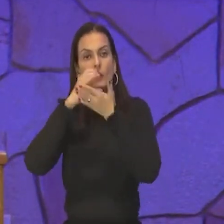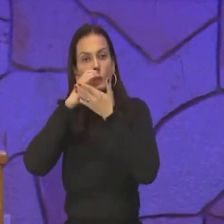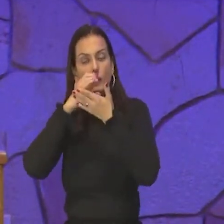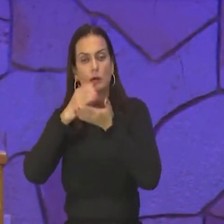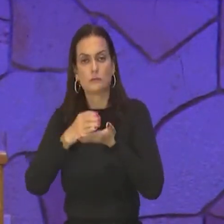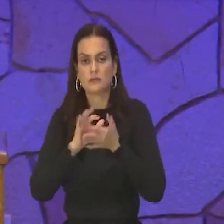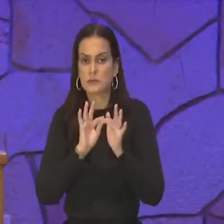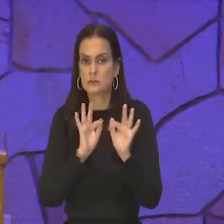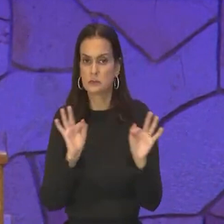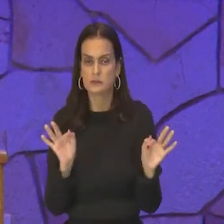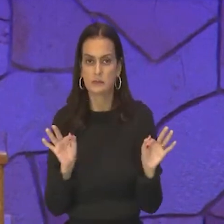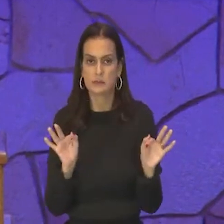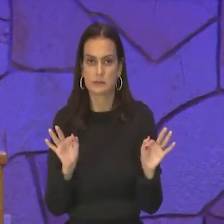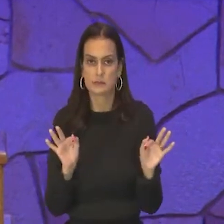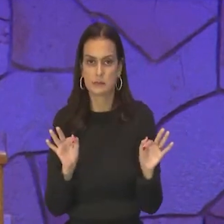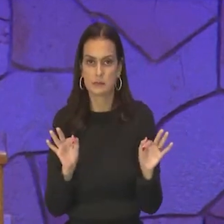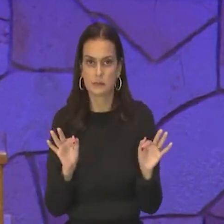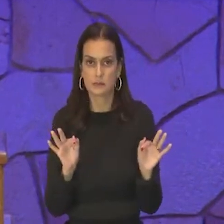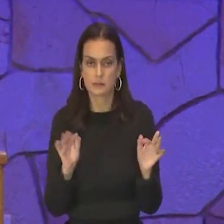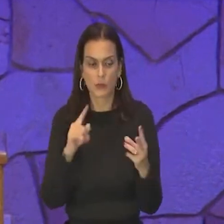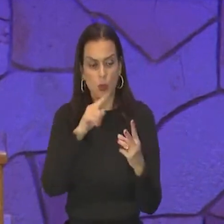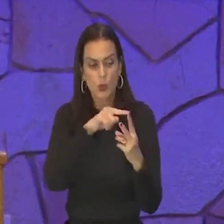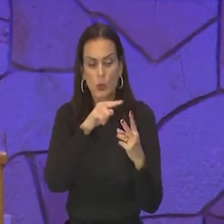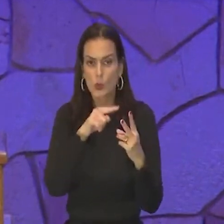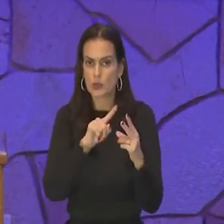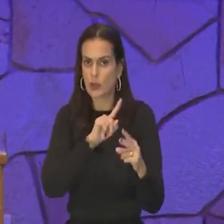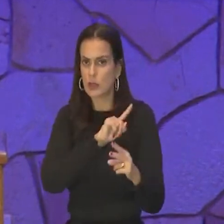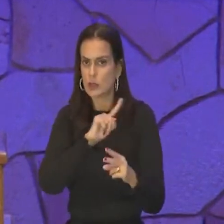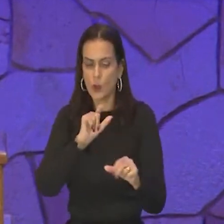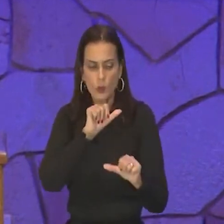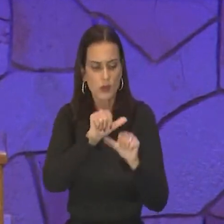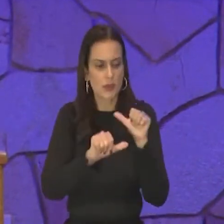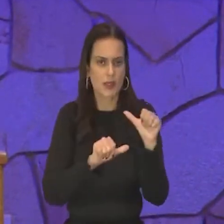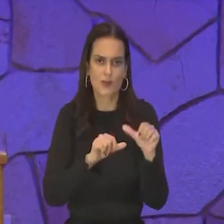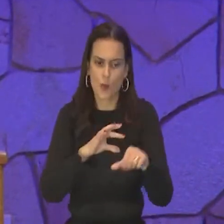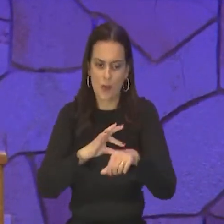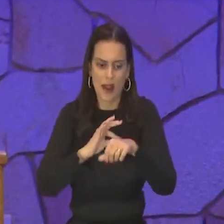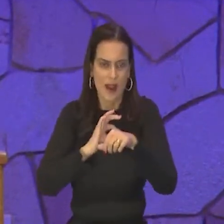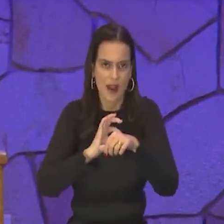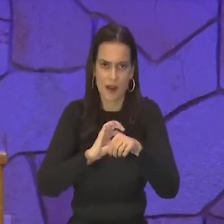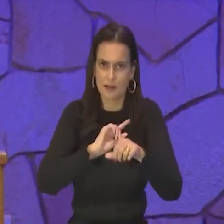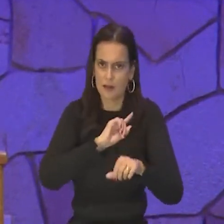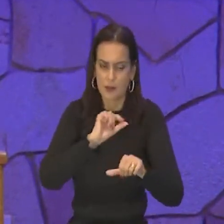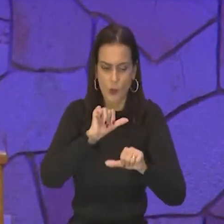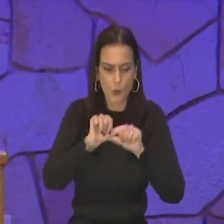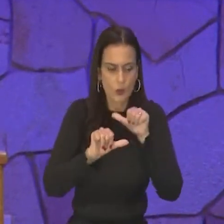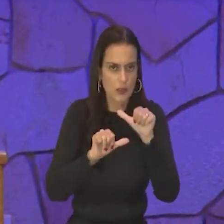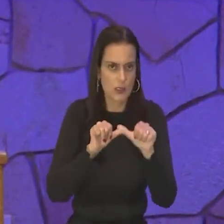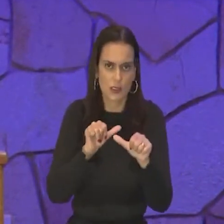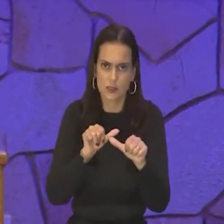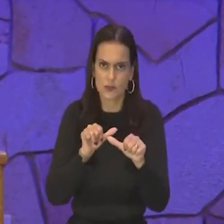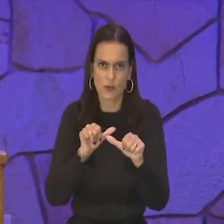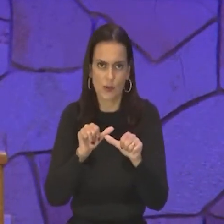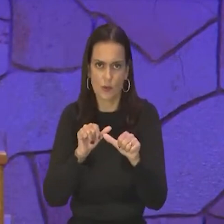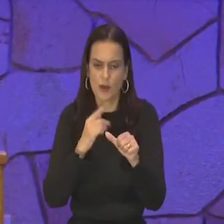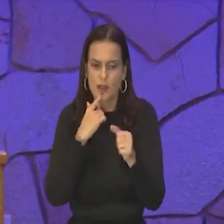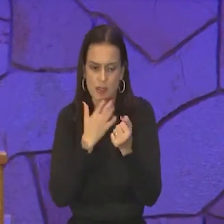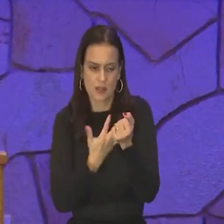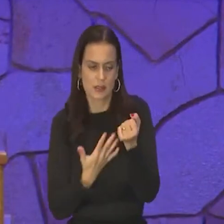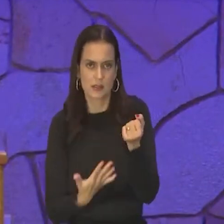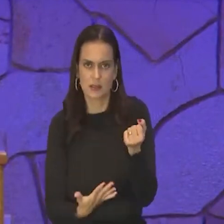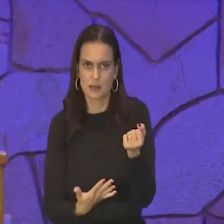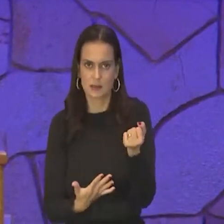cálice. Os elementos não se transformam, os elementos não contêm uma